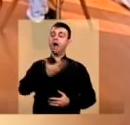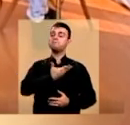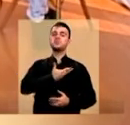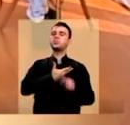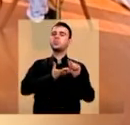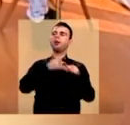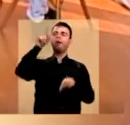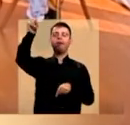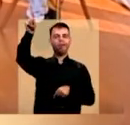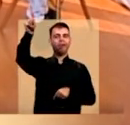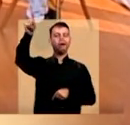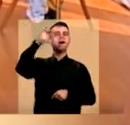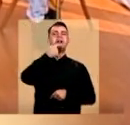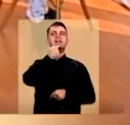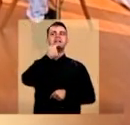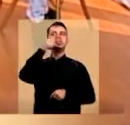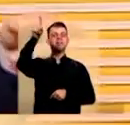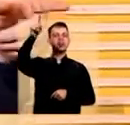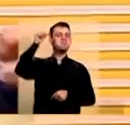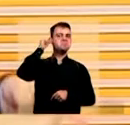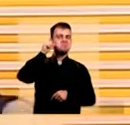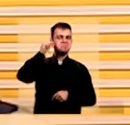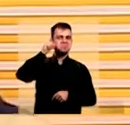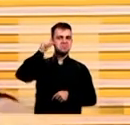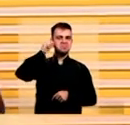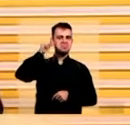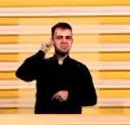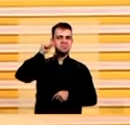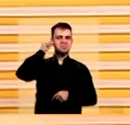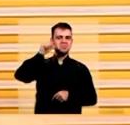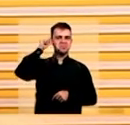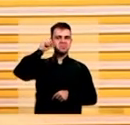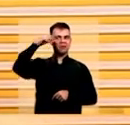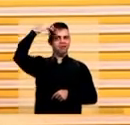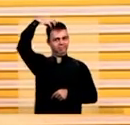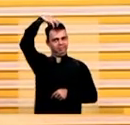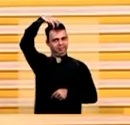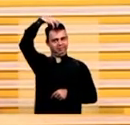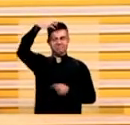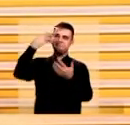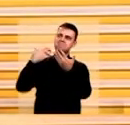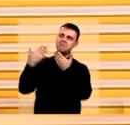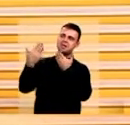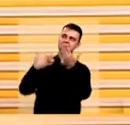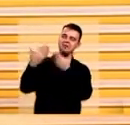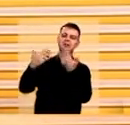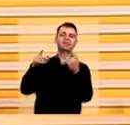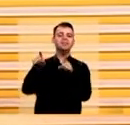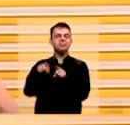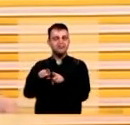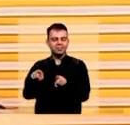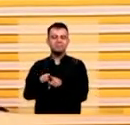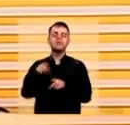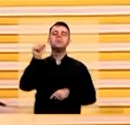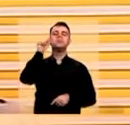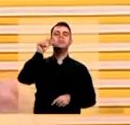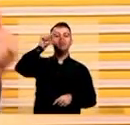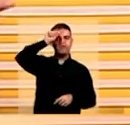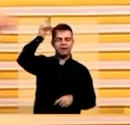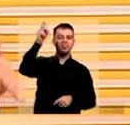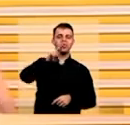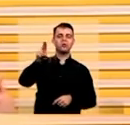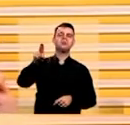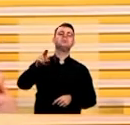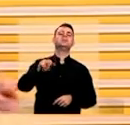da Inglaterra. Recentemente, a Jane Austen desbancou o Charles Darwin na nota de 10 libras agora. Foi